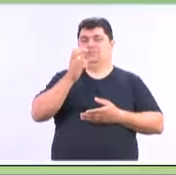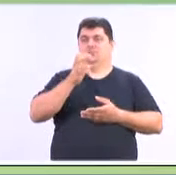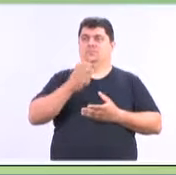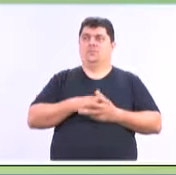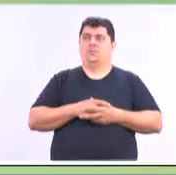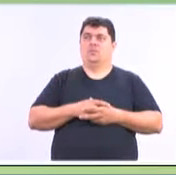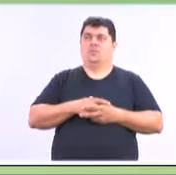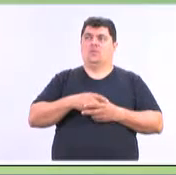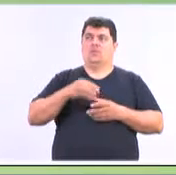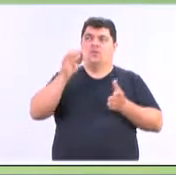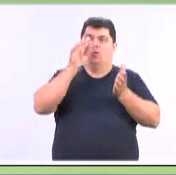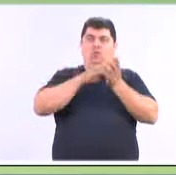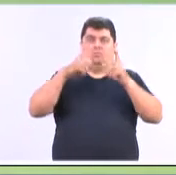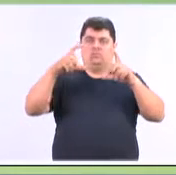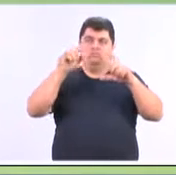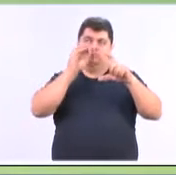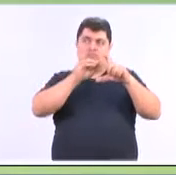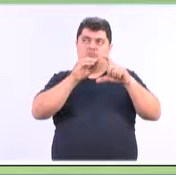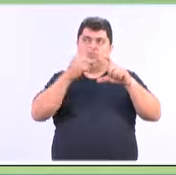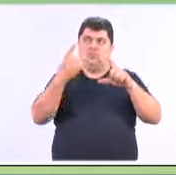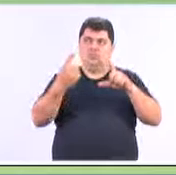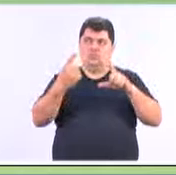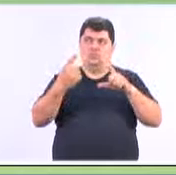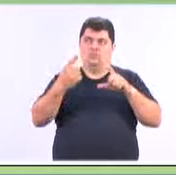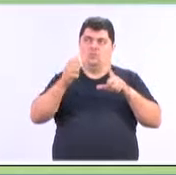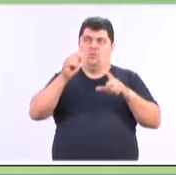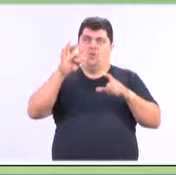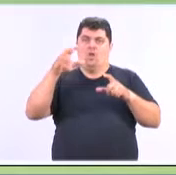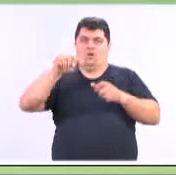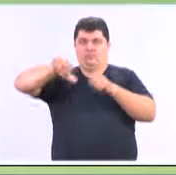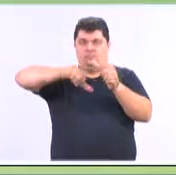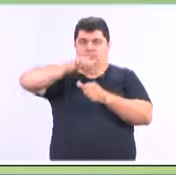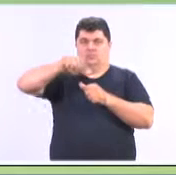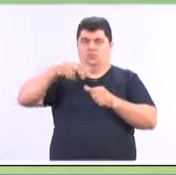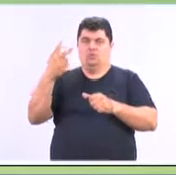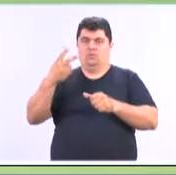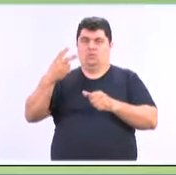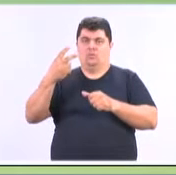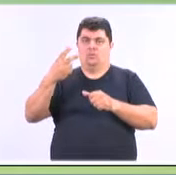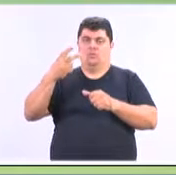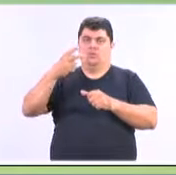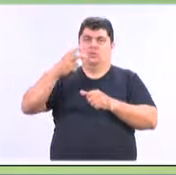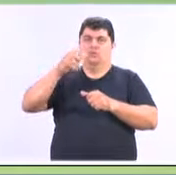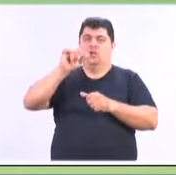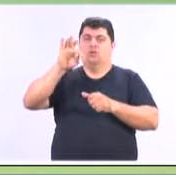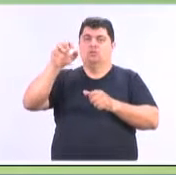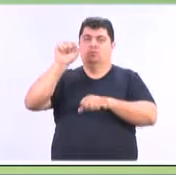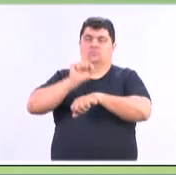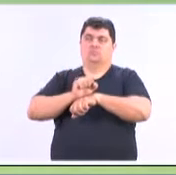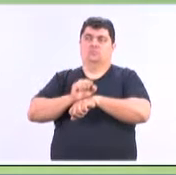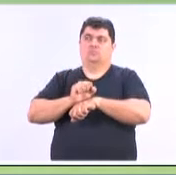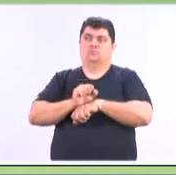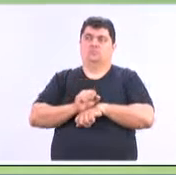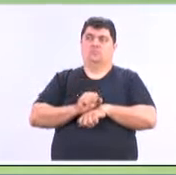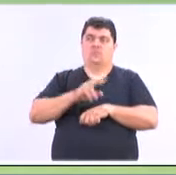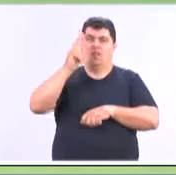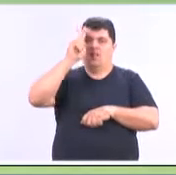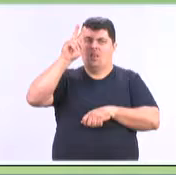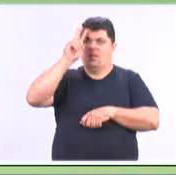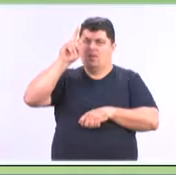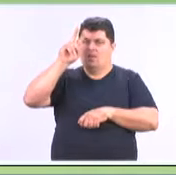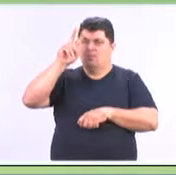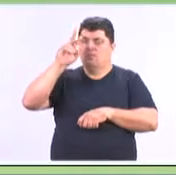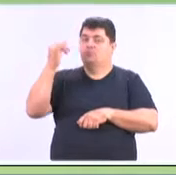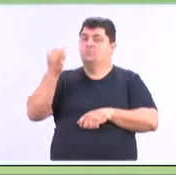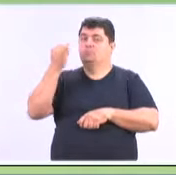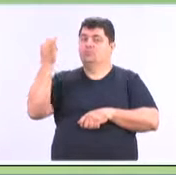5. Preencha os parênteses com 1 parativo circulante e 2 parativo não circulante. Lembra daquela observação que a gente colocou? É